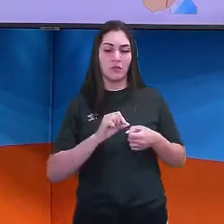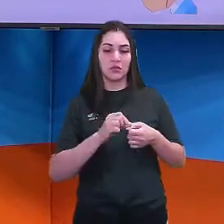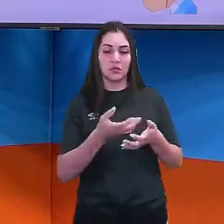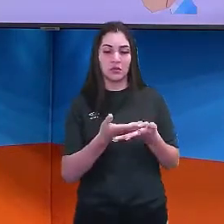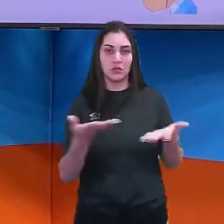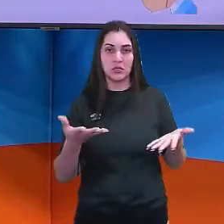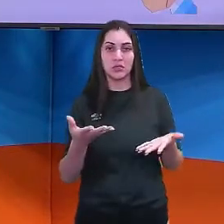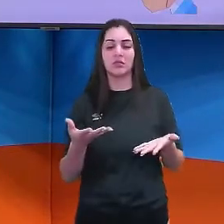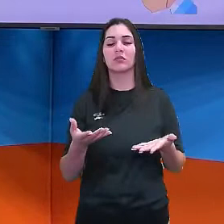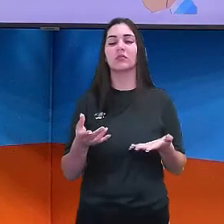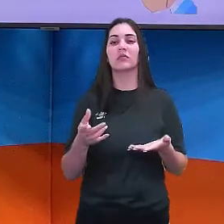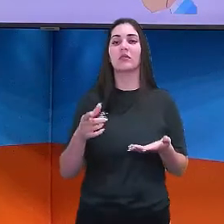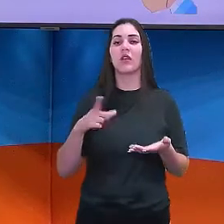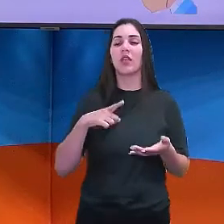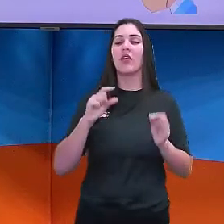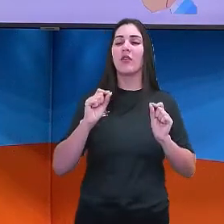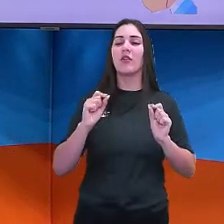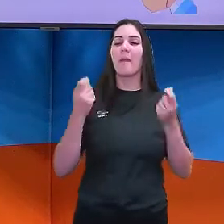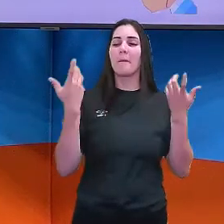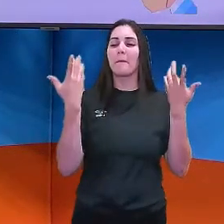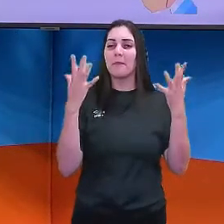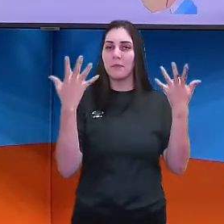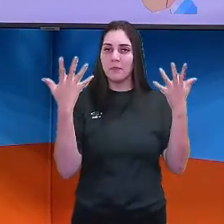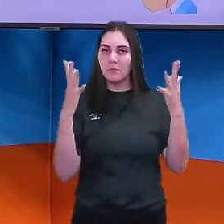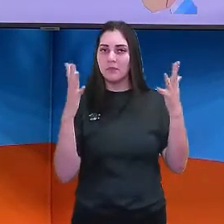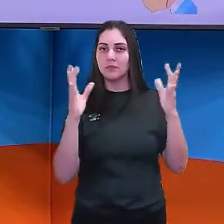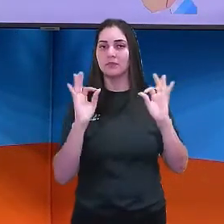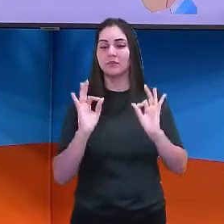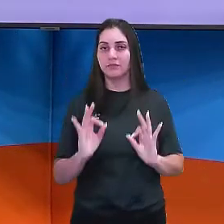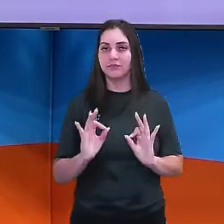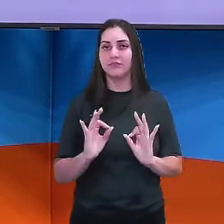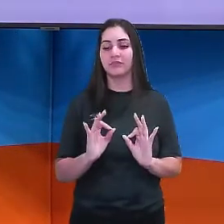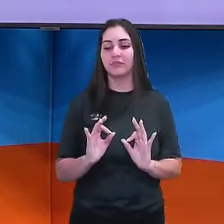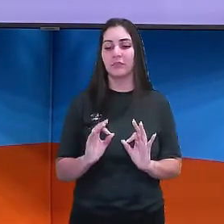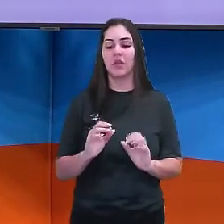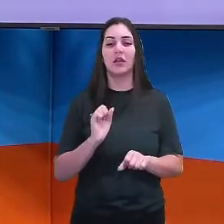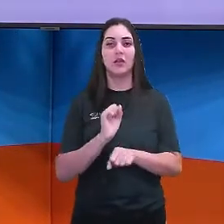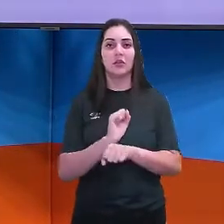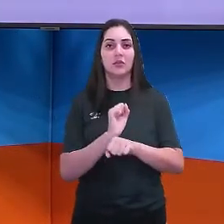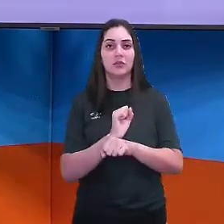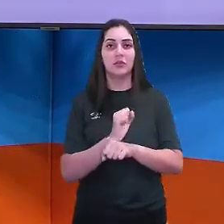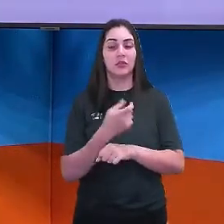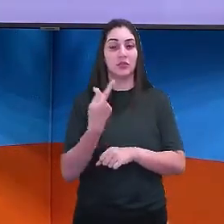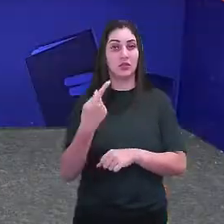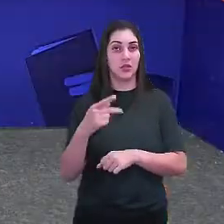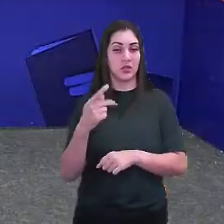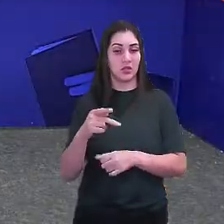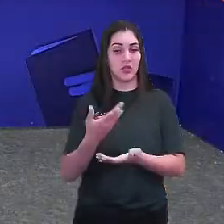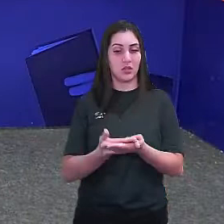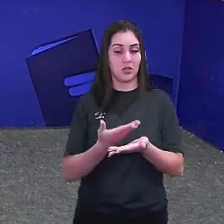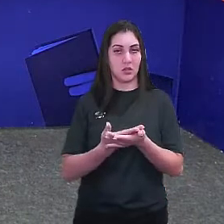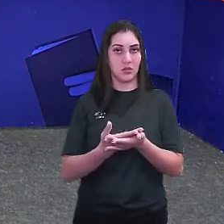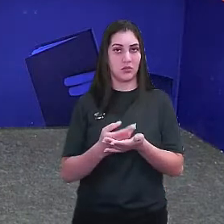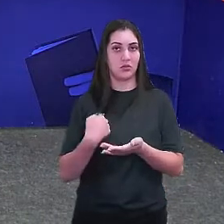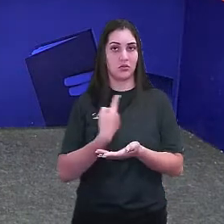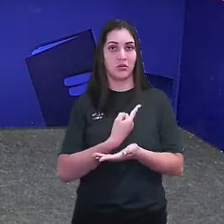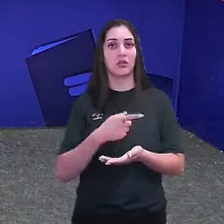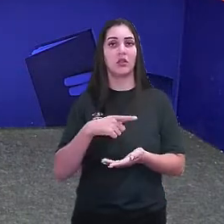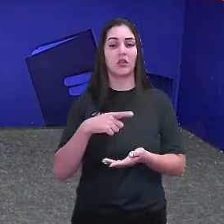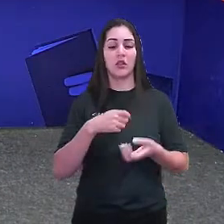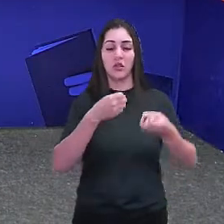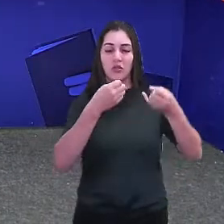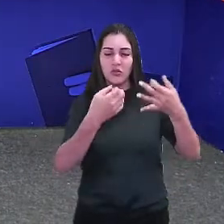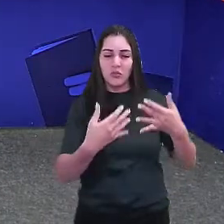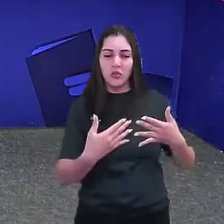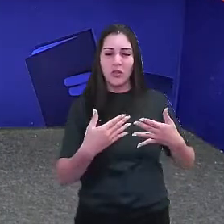vocês estarão de parabéns, tá certo? E aí, eu espero que essa nossa aula tenha sido muito produtiva